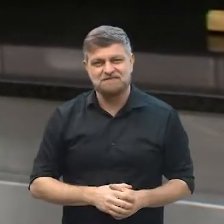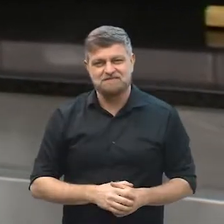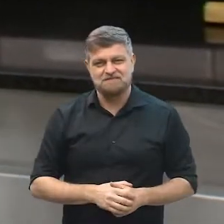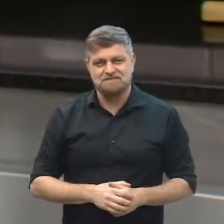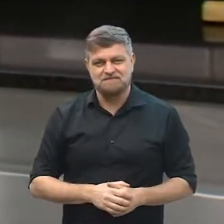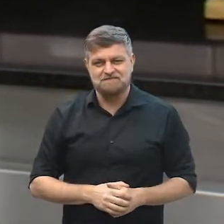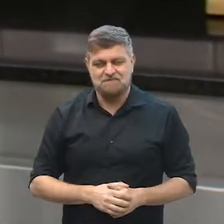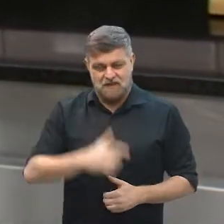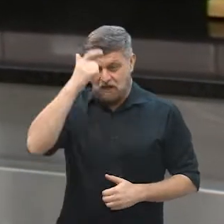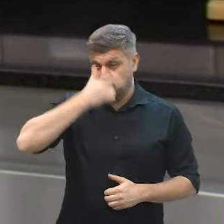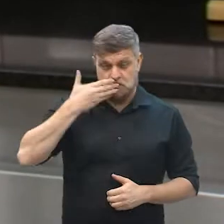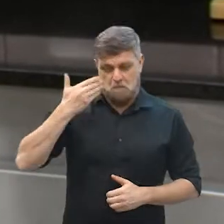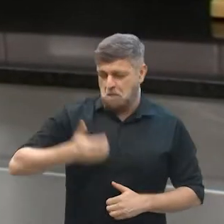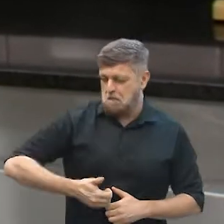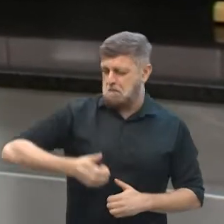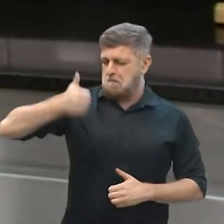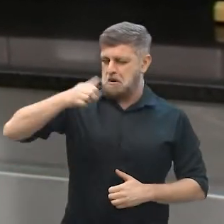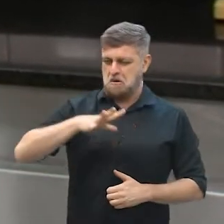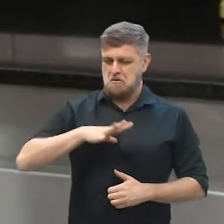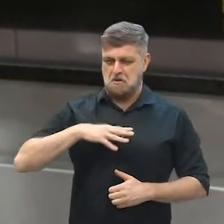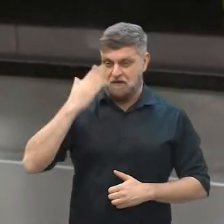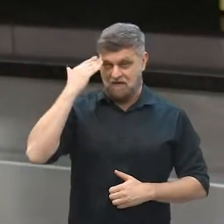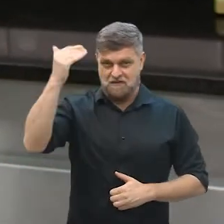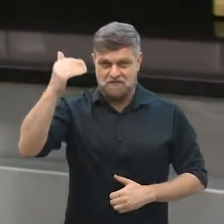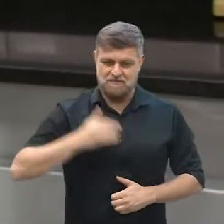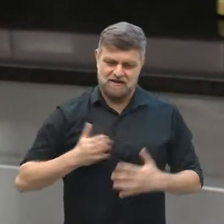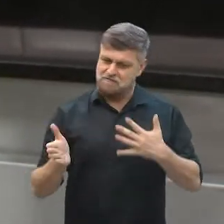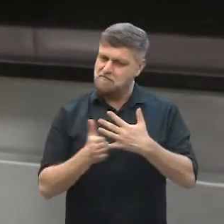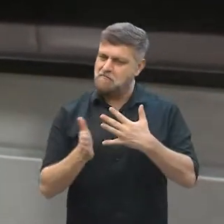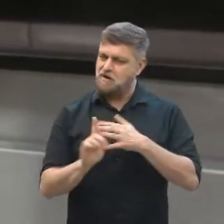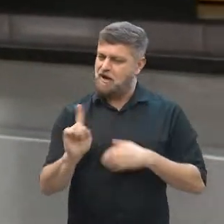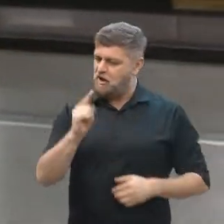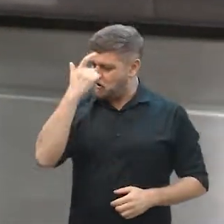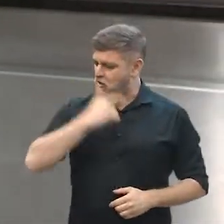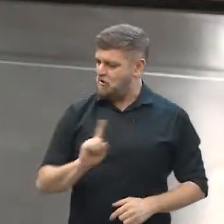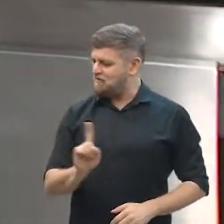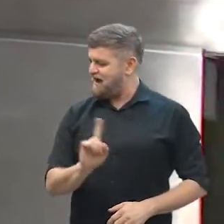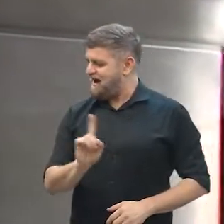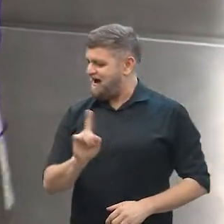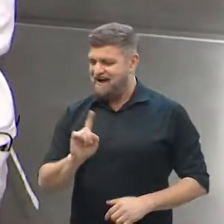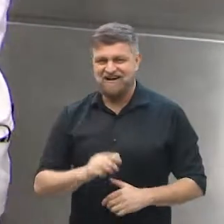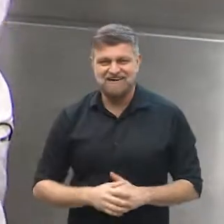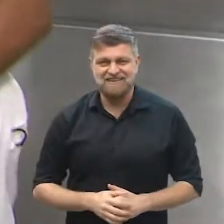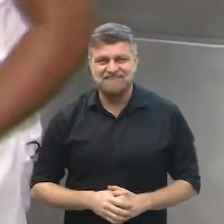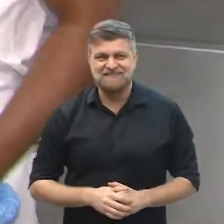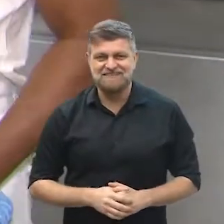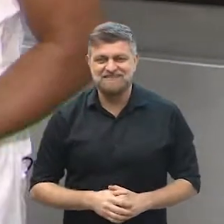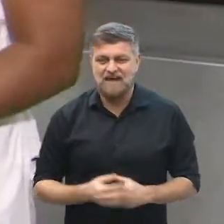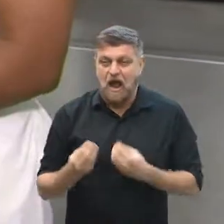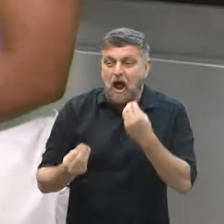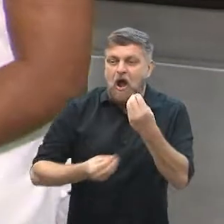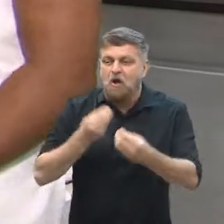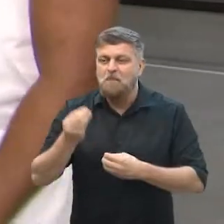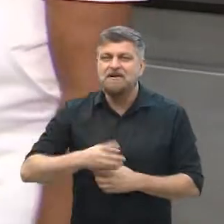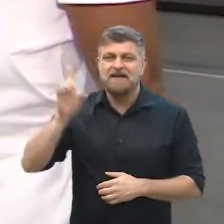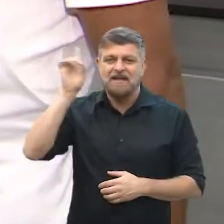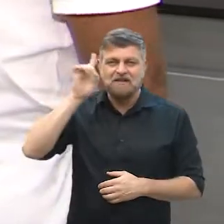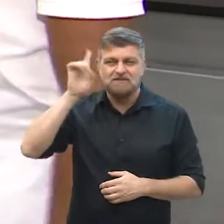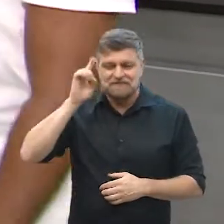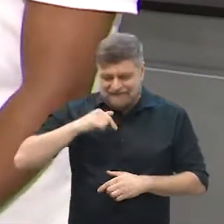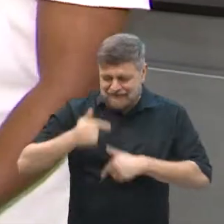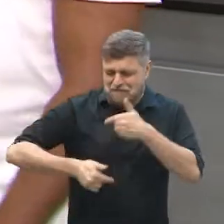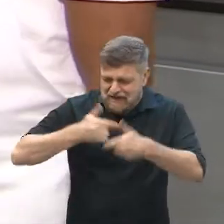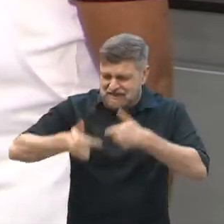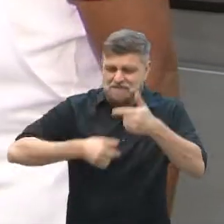Não sou dos melhores da cidade, né, da região, mas dos mais ruins também não sou, né? E como que é a rotina? Rala pra caramba,